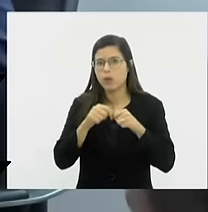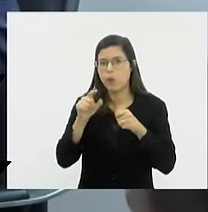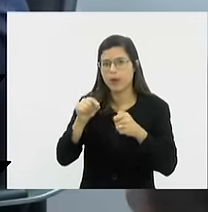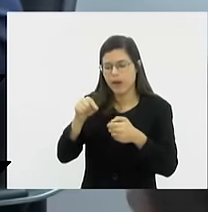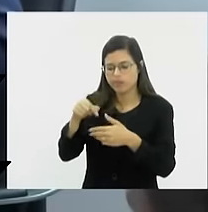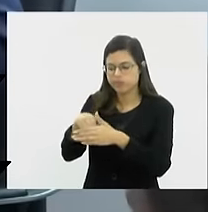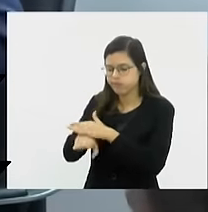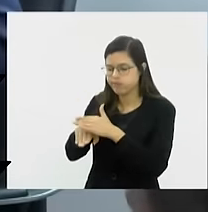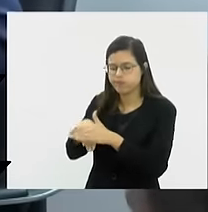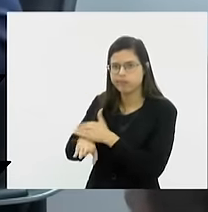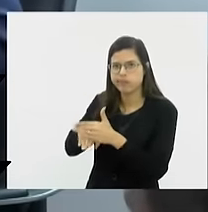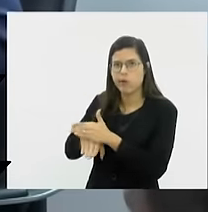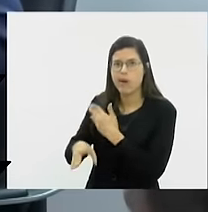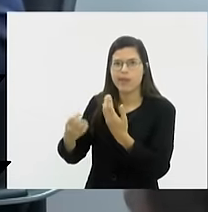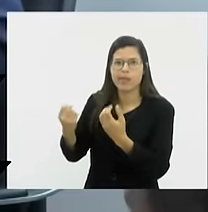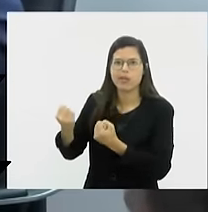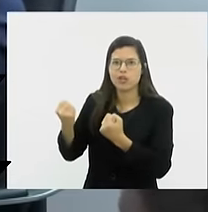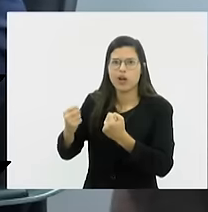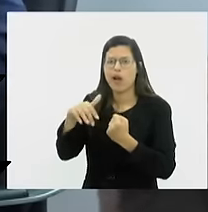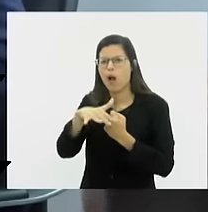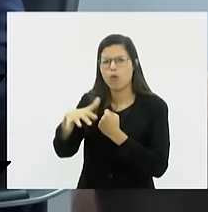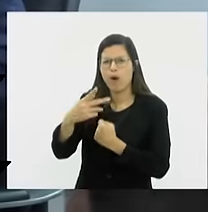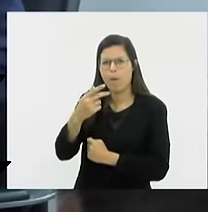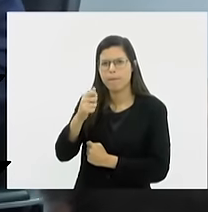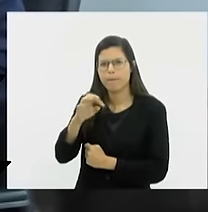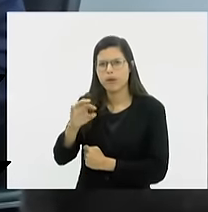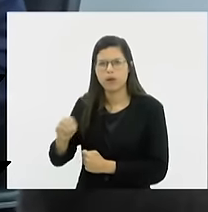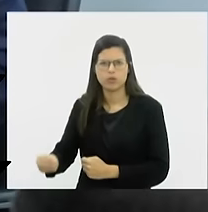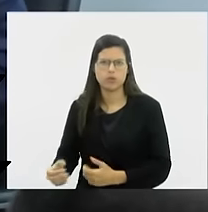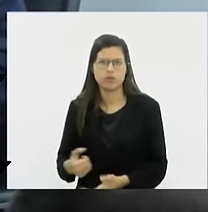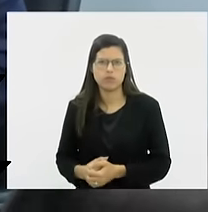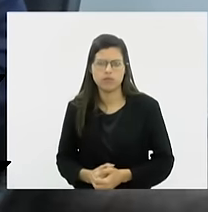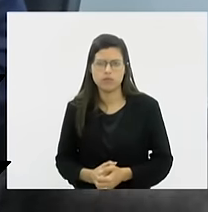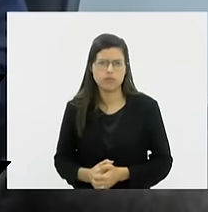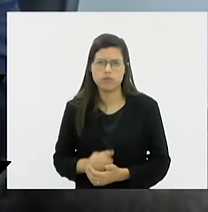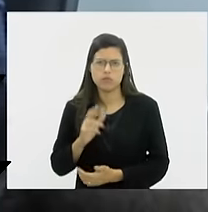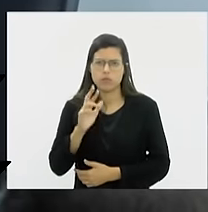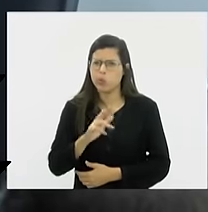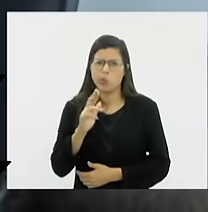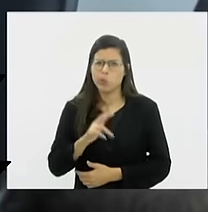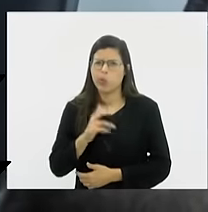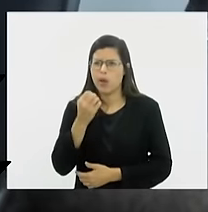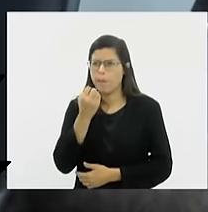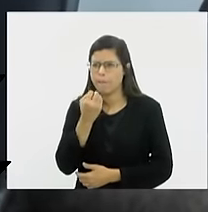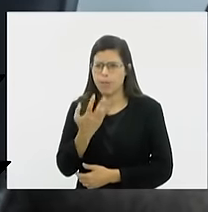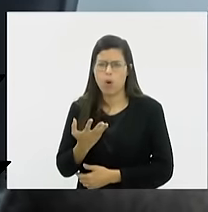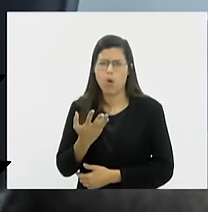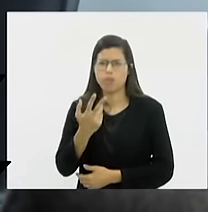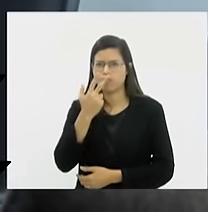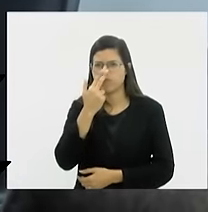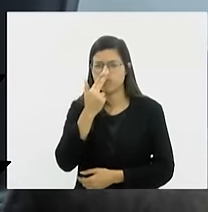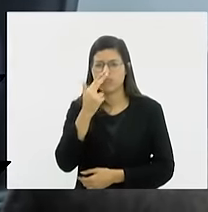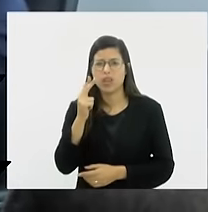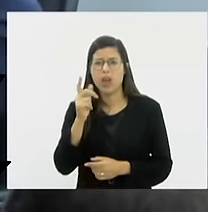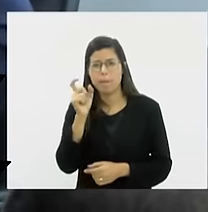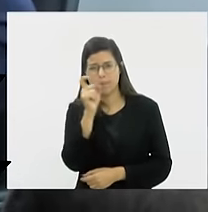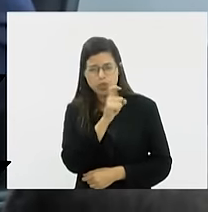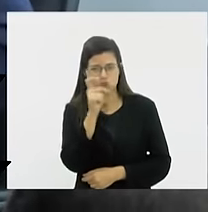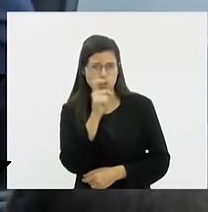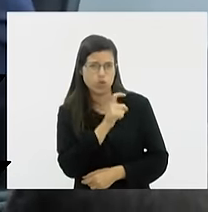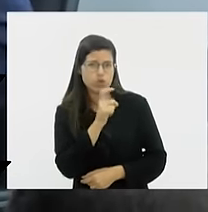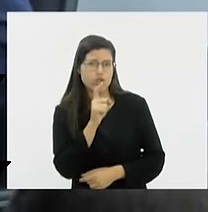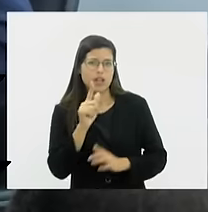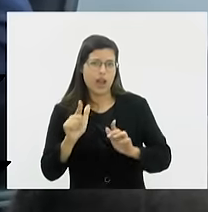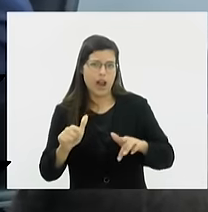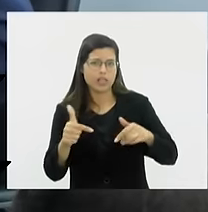reboques de Caxias de carro. Isso não tem nada de producente, isso com escopo mentiroso de que é uma operação de segurança,